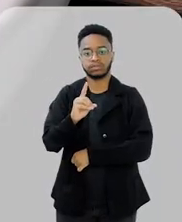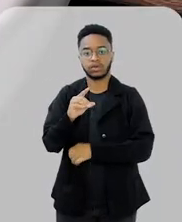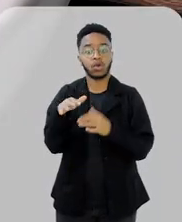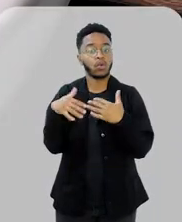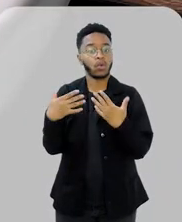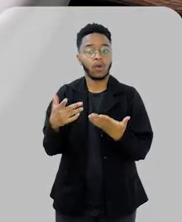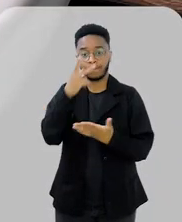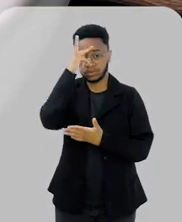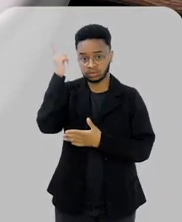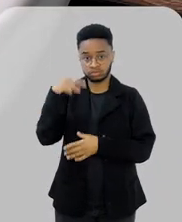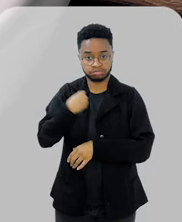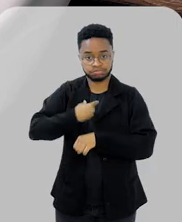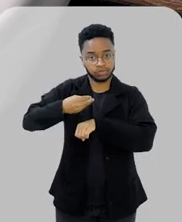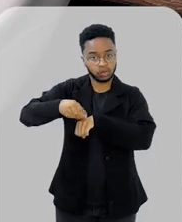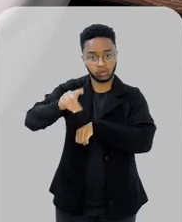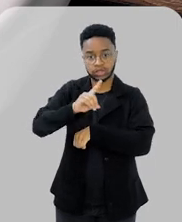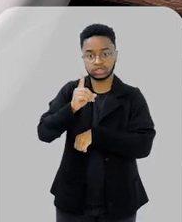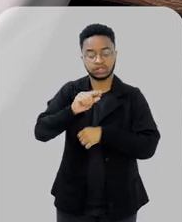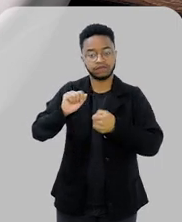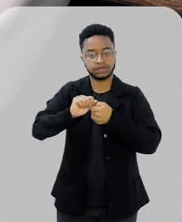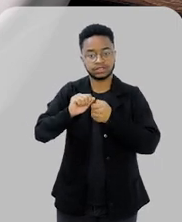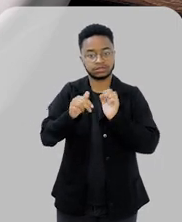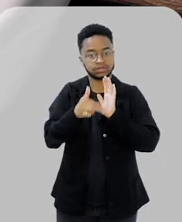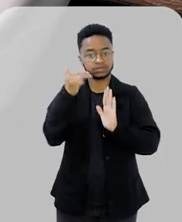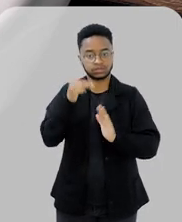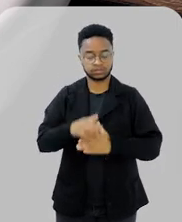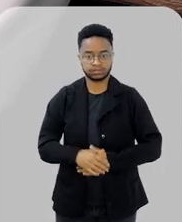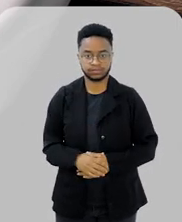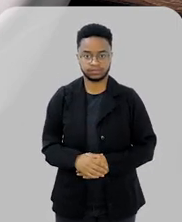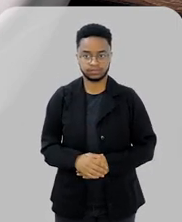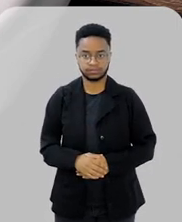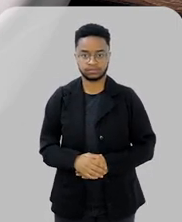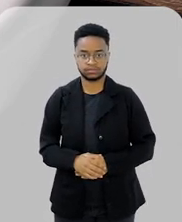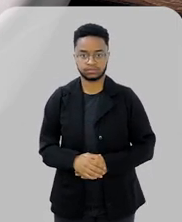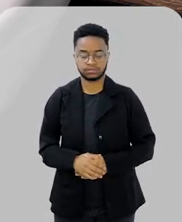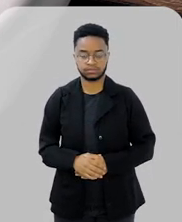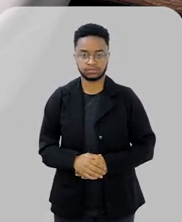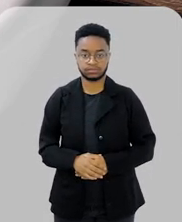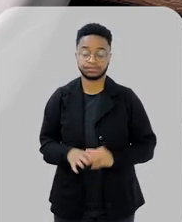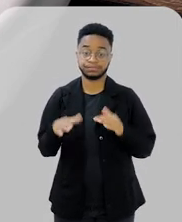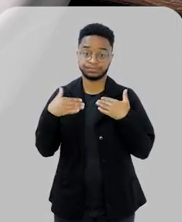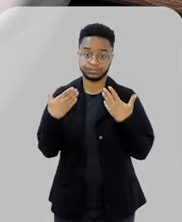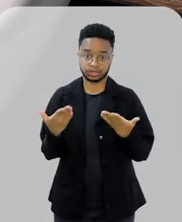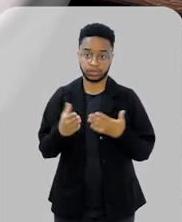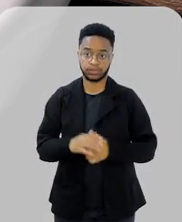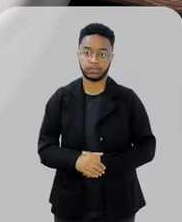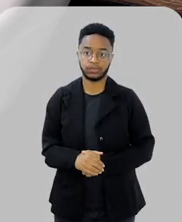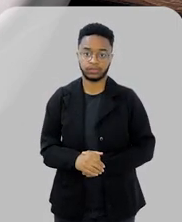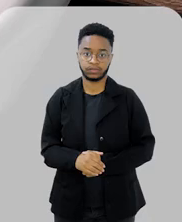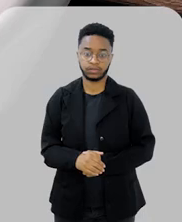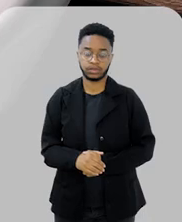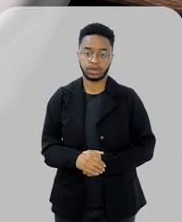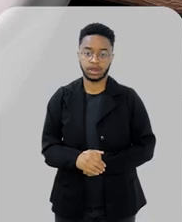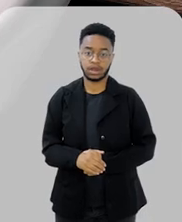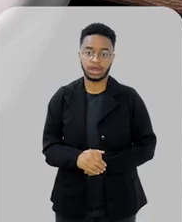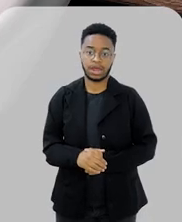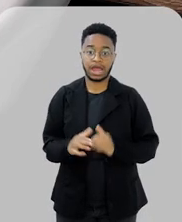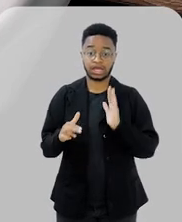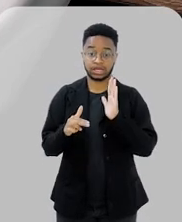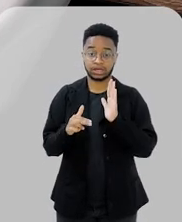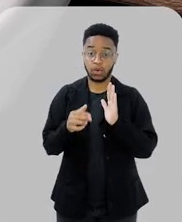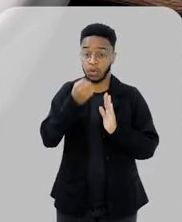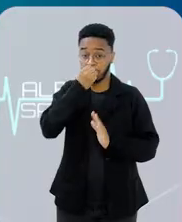paciente, assim, para qual paciente não é recomendado fazer a cirurgia redutora? Bom, o bom da